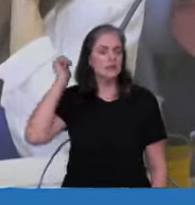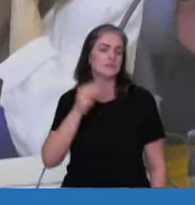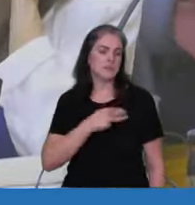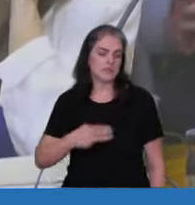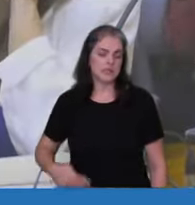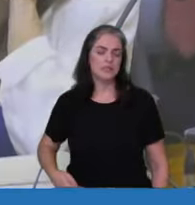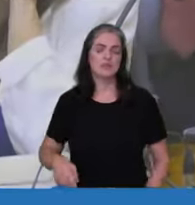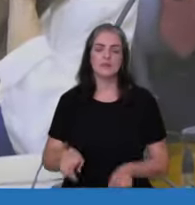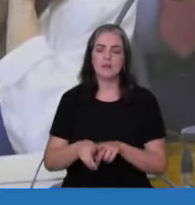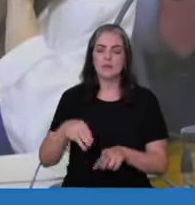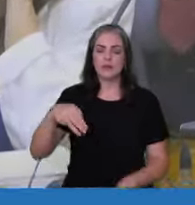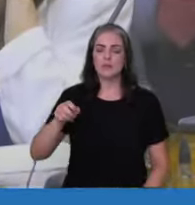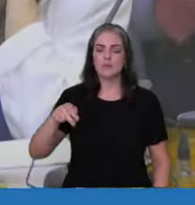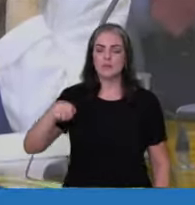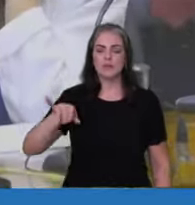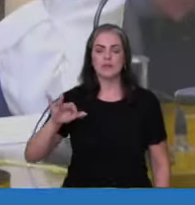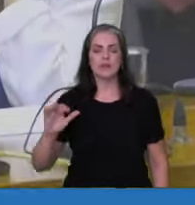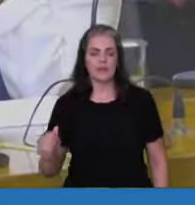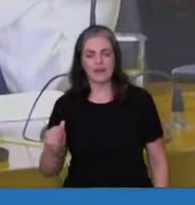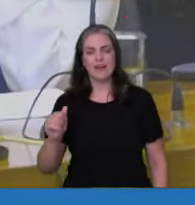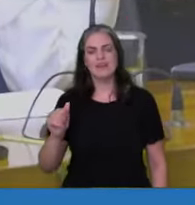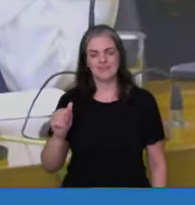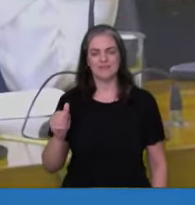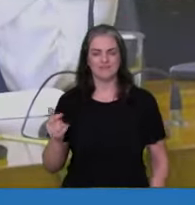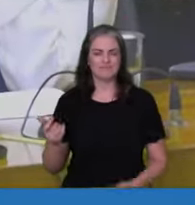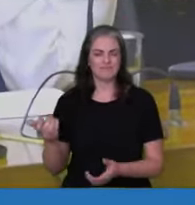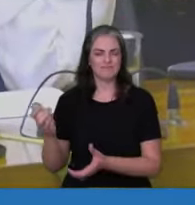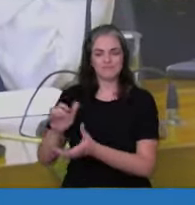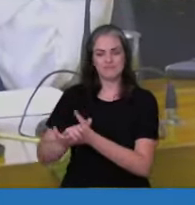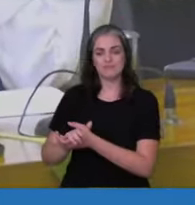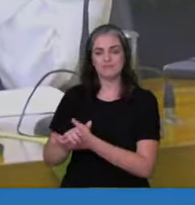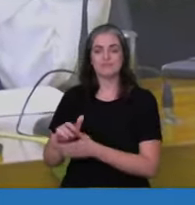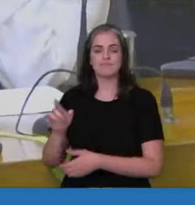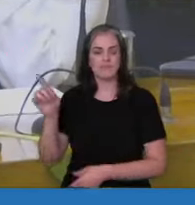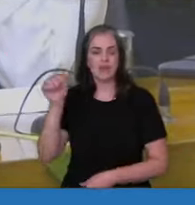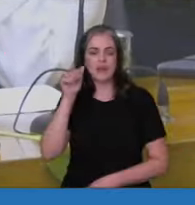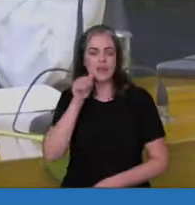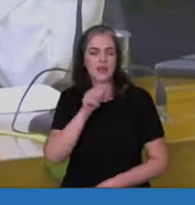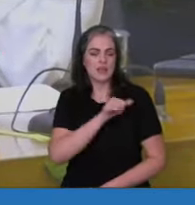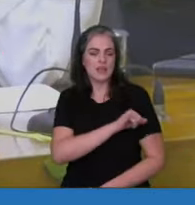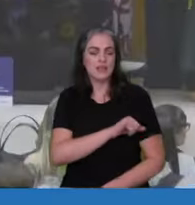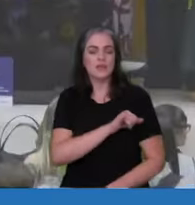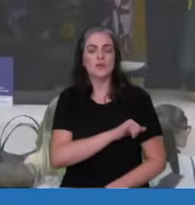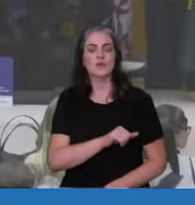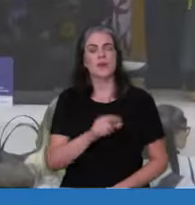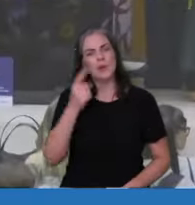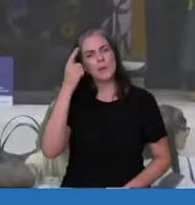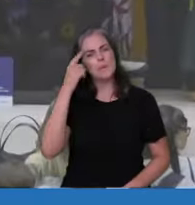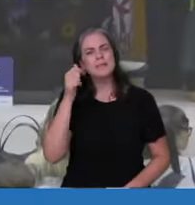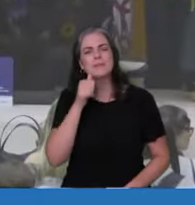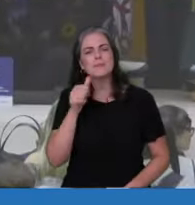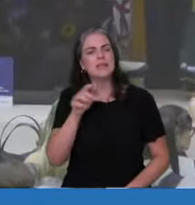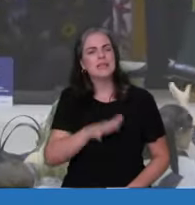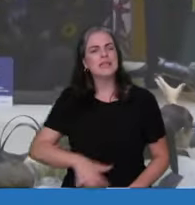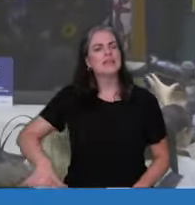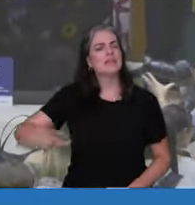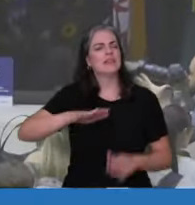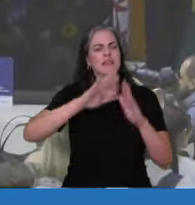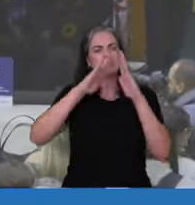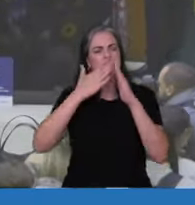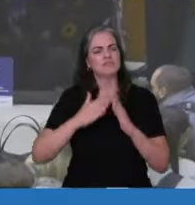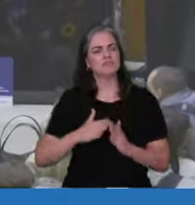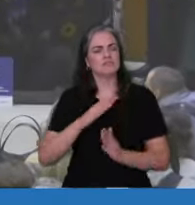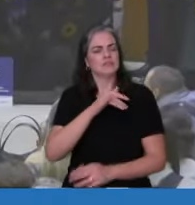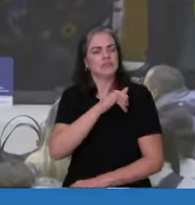companheira, vereadora do Rio, eu penso nas meninas da Maré e de todo o Brasil, de toda a periferia, que